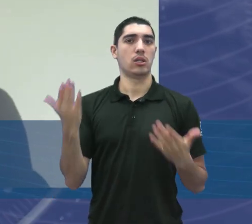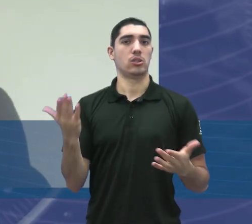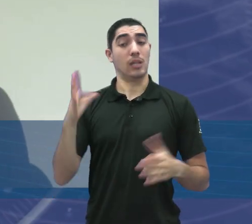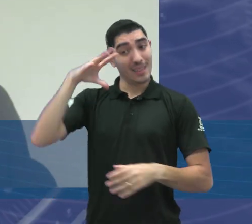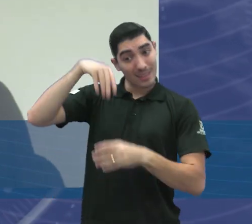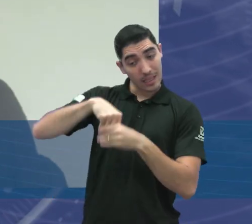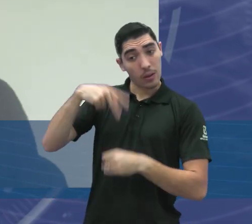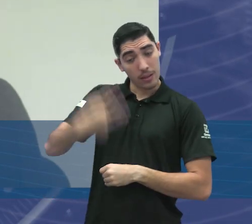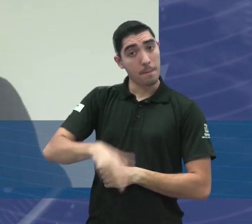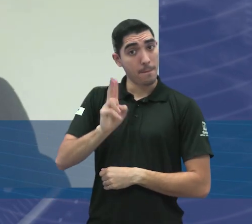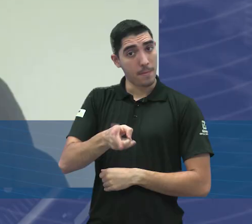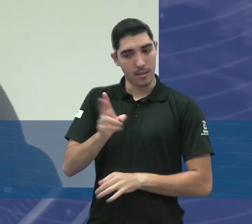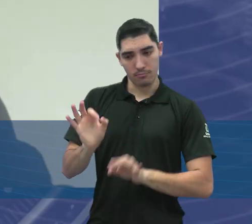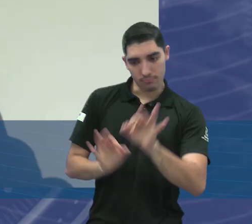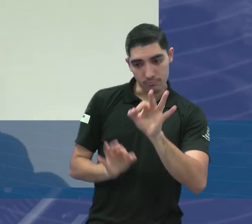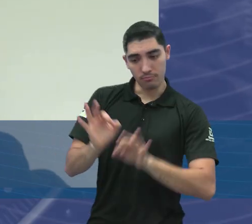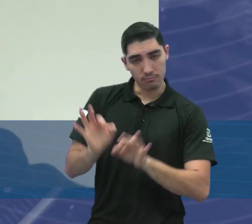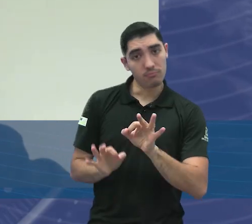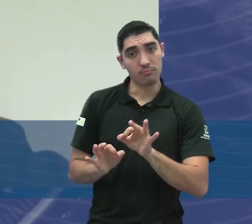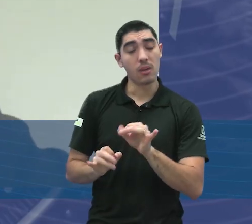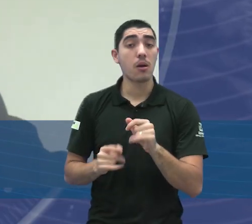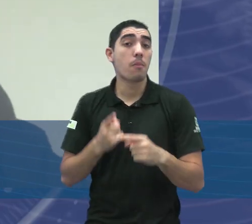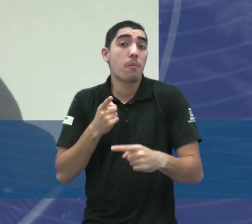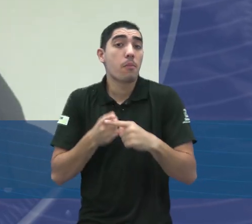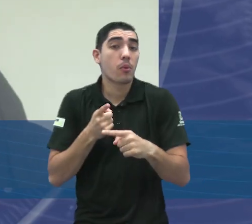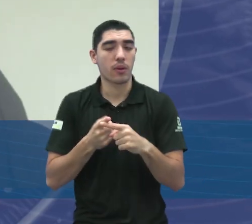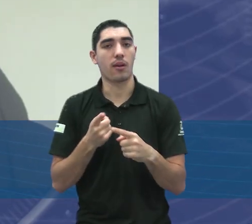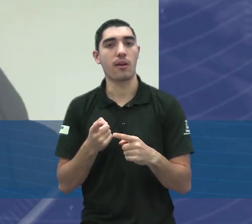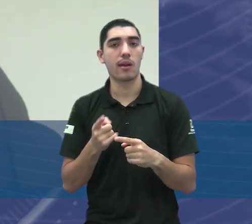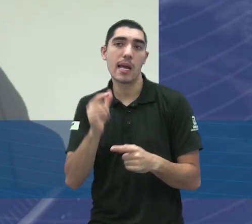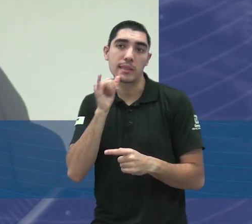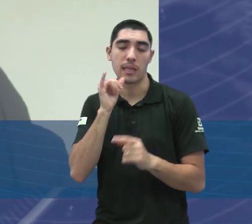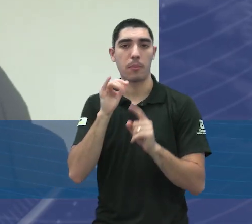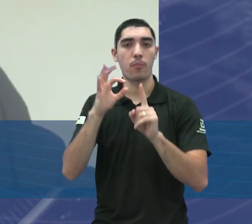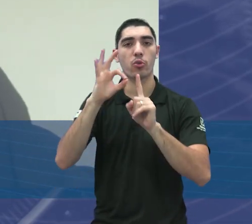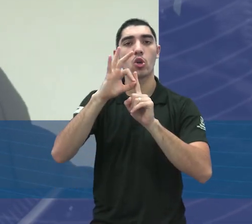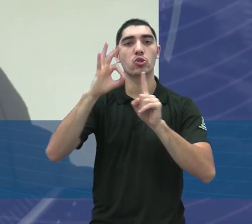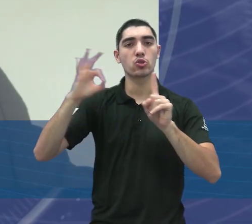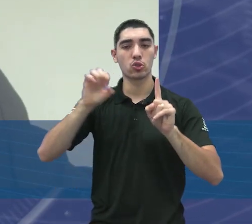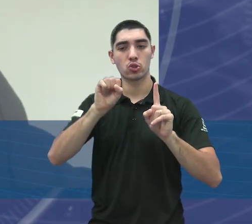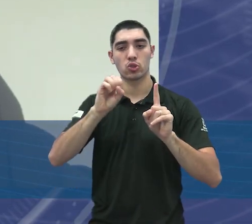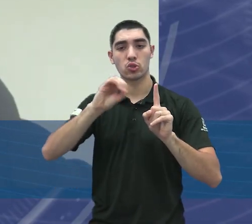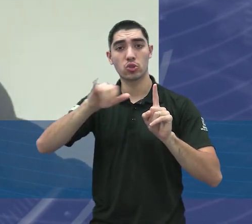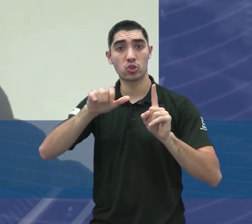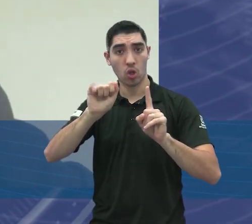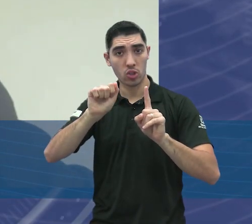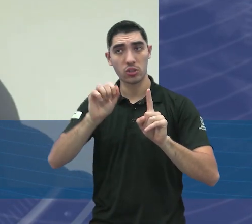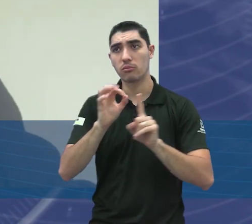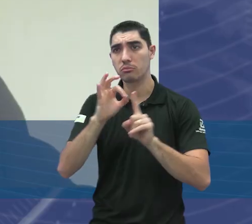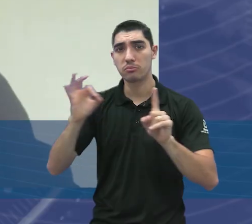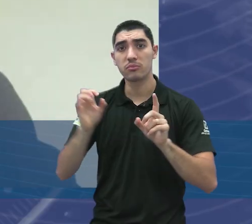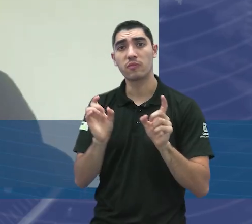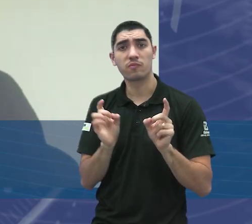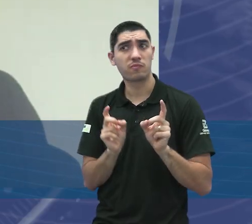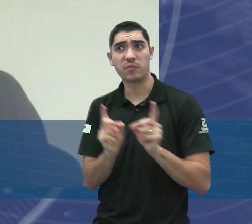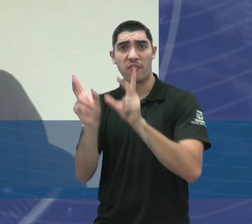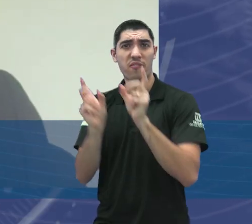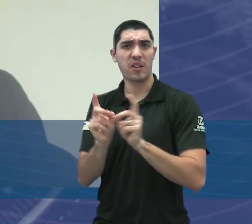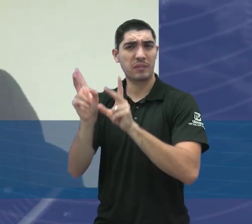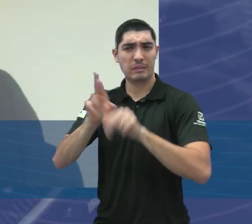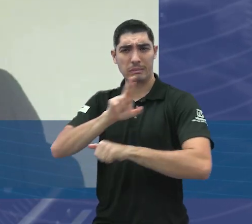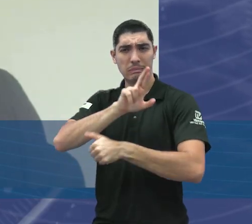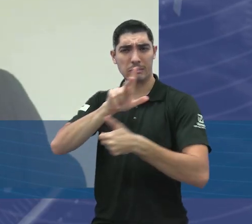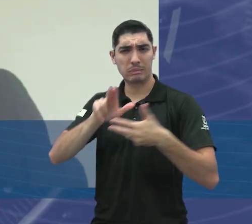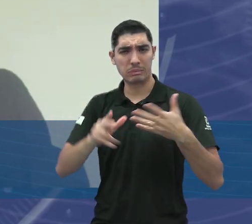você exporta uma quantidade muito grande de soja. Mas olha só, a soja,